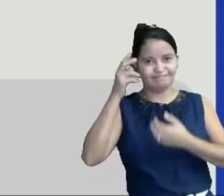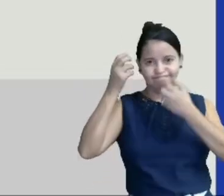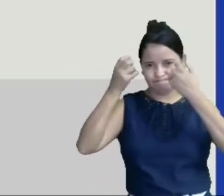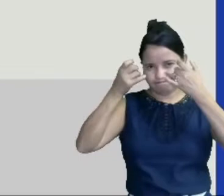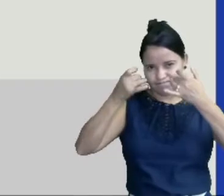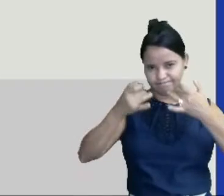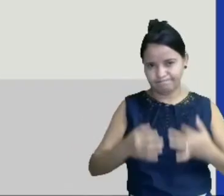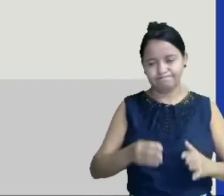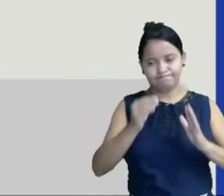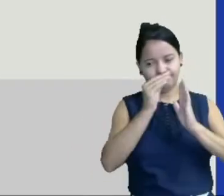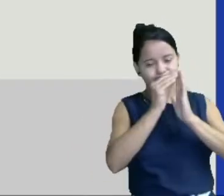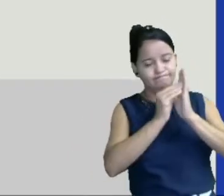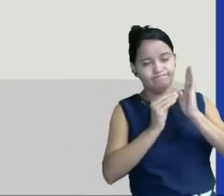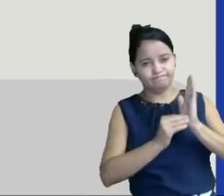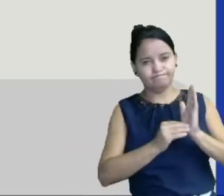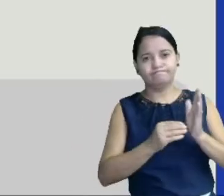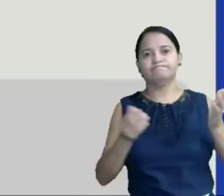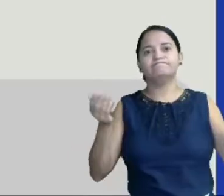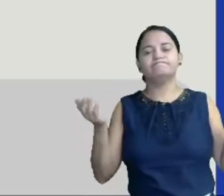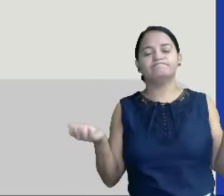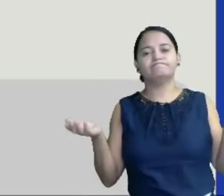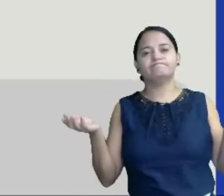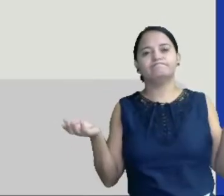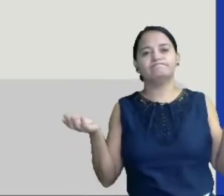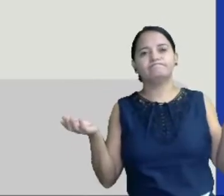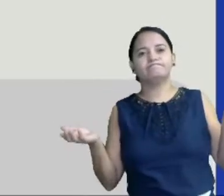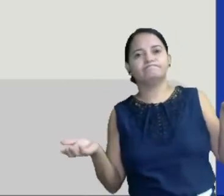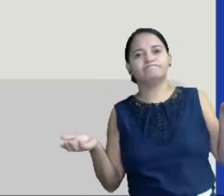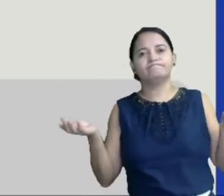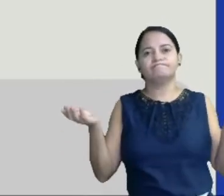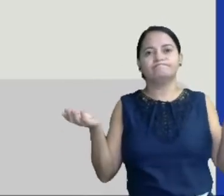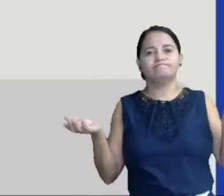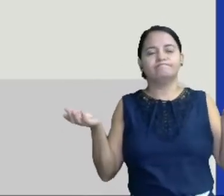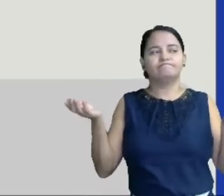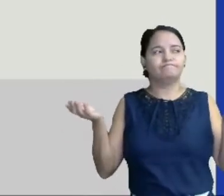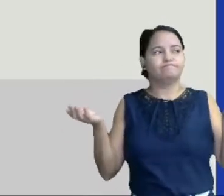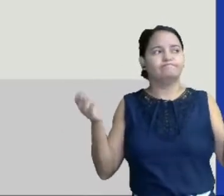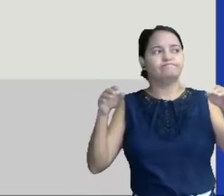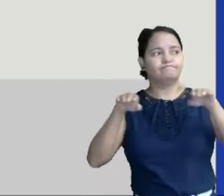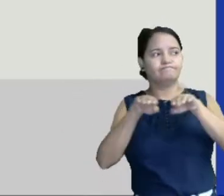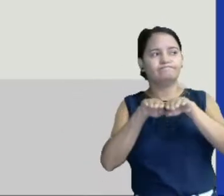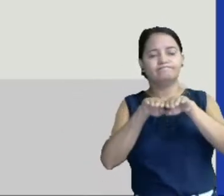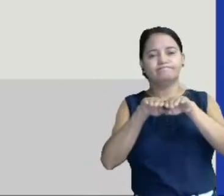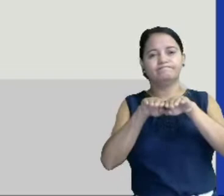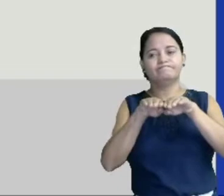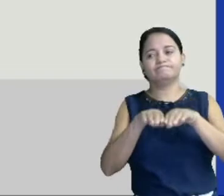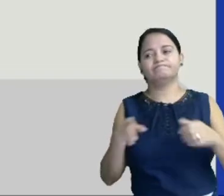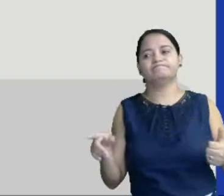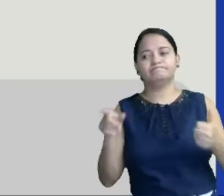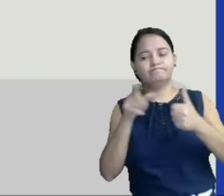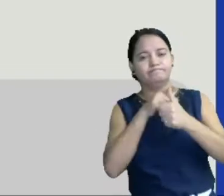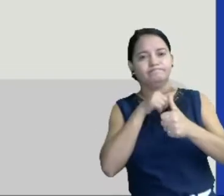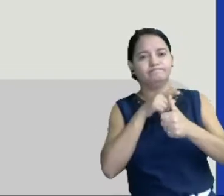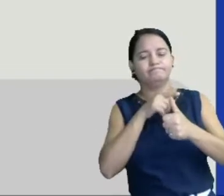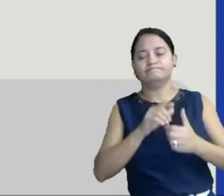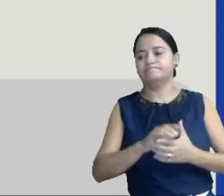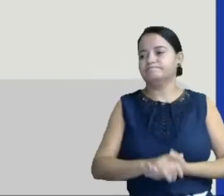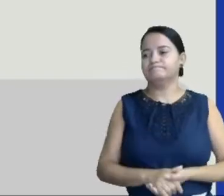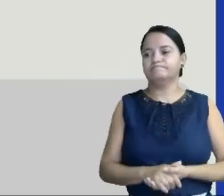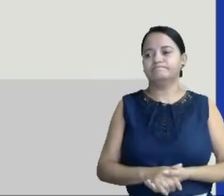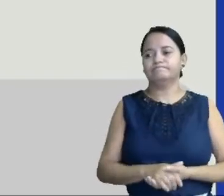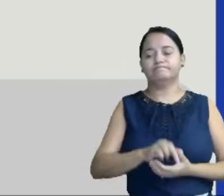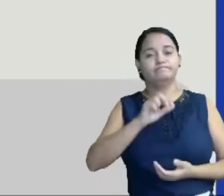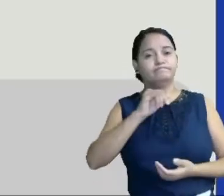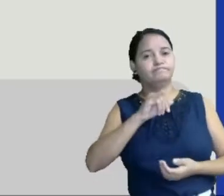quando os pratos de uma balança estão em equilíbrio Então vamos ver agora essa representação primeira situação se